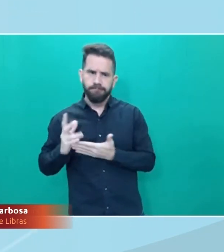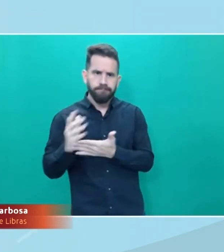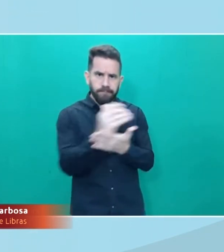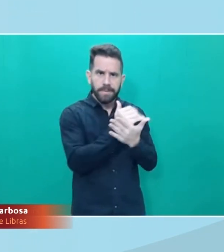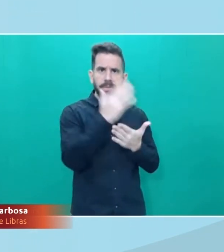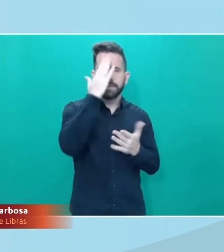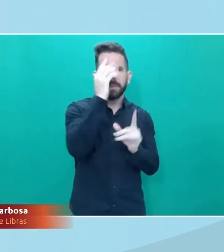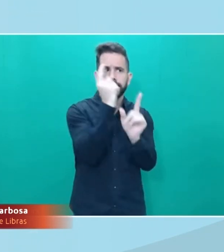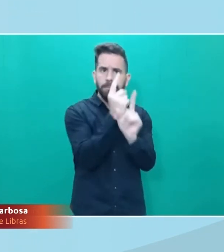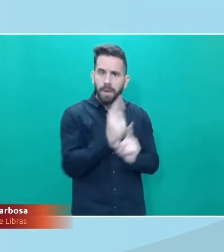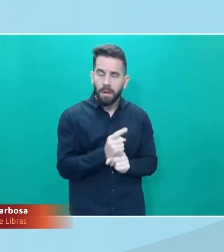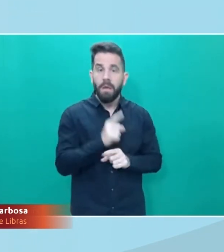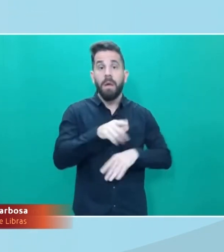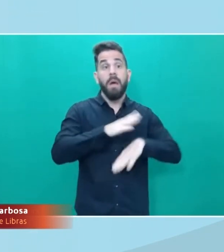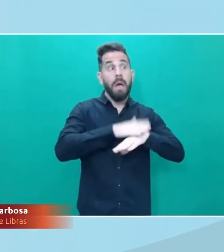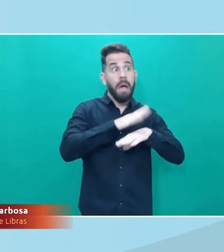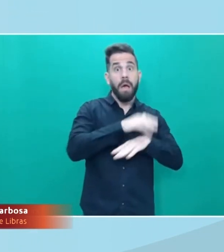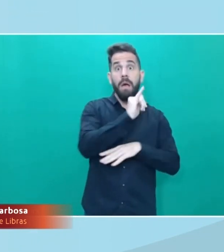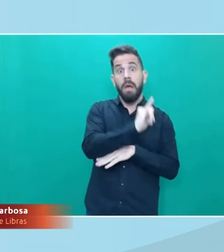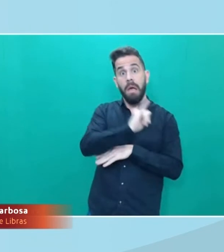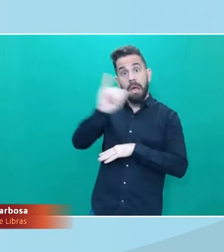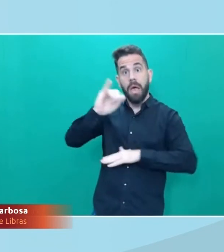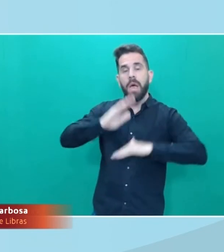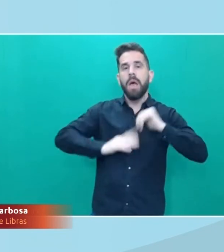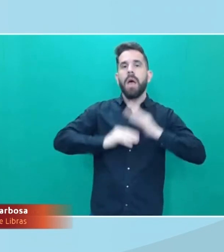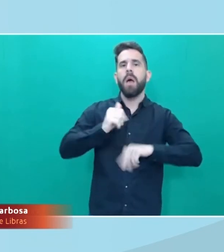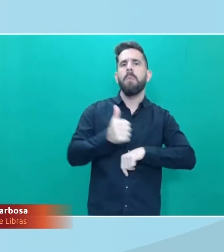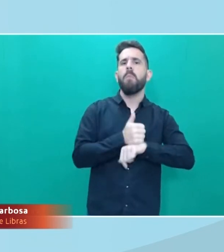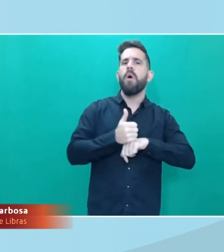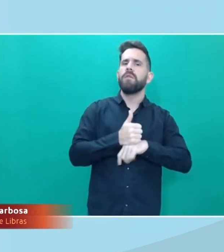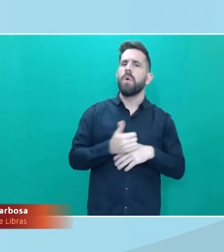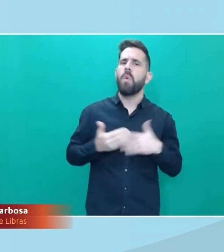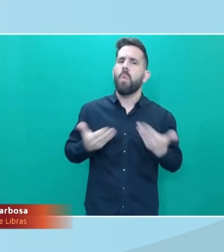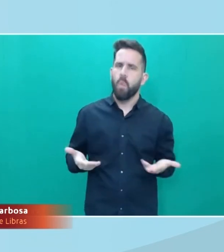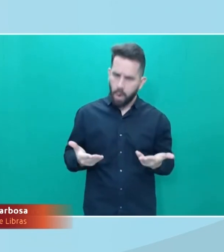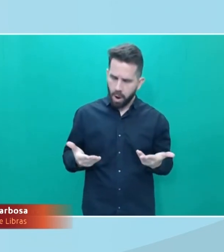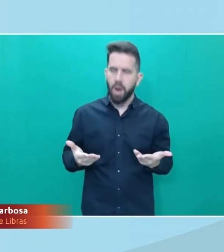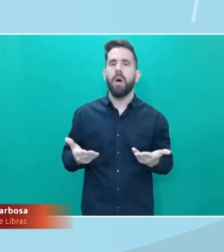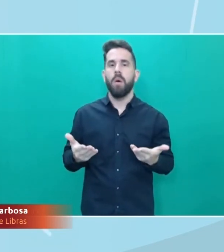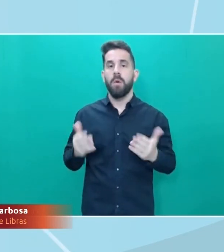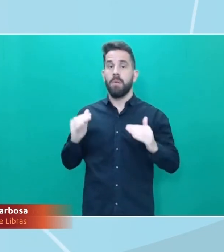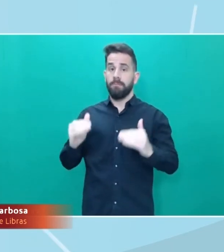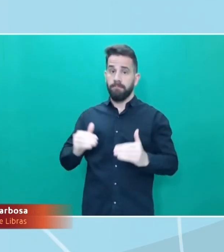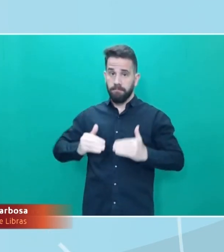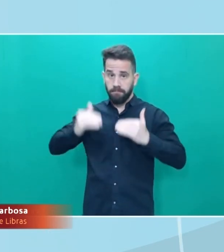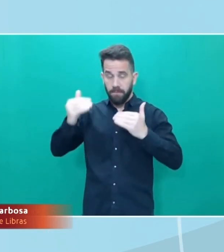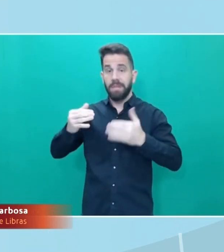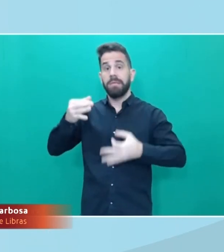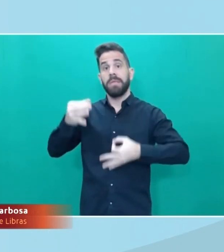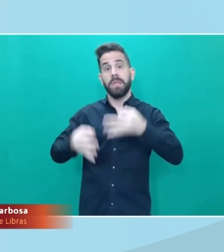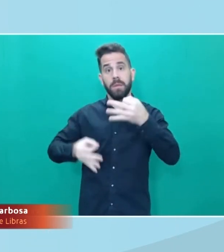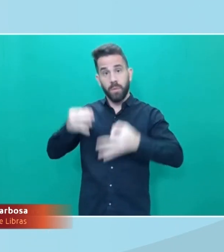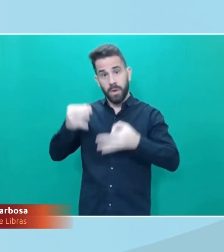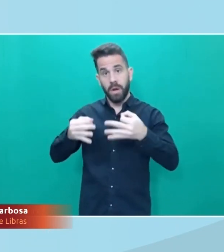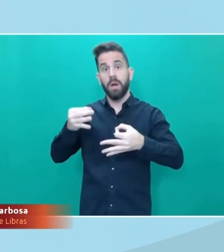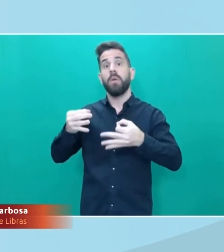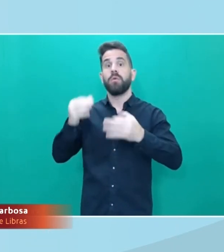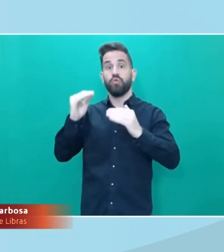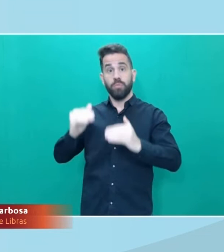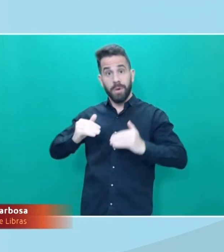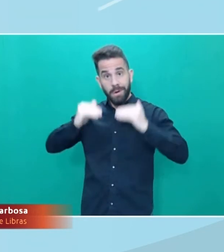atualmente ao Tribunal Superior Eleitoral, mas também procuraram saber quais os empregos que eles tiveram no